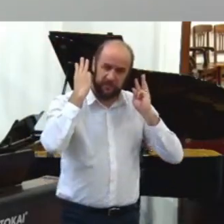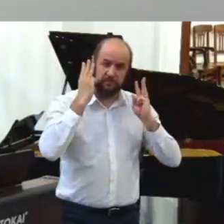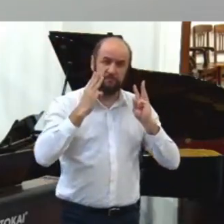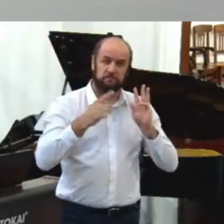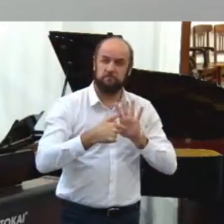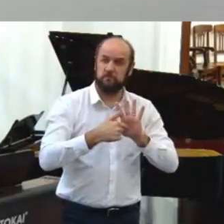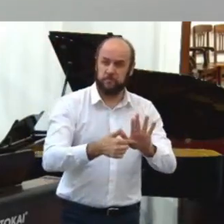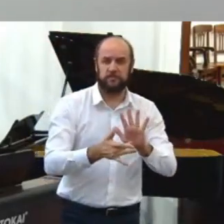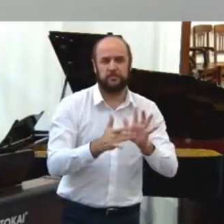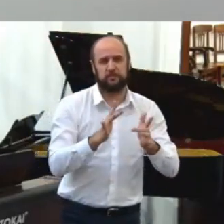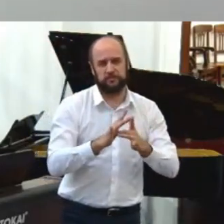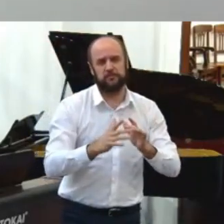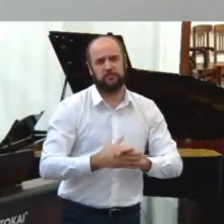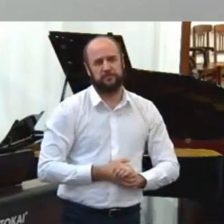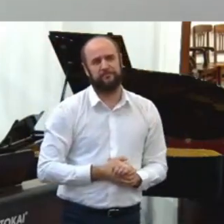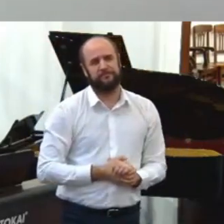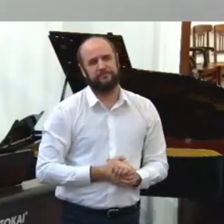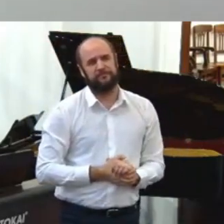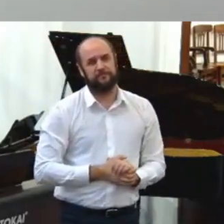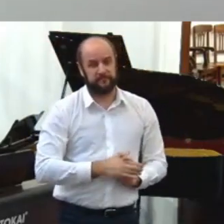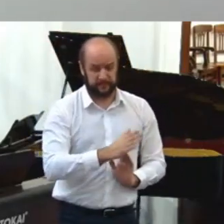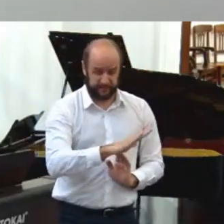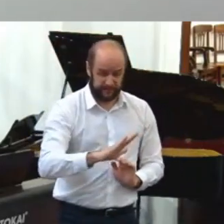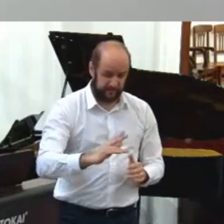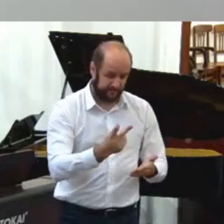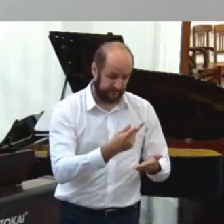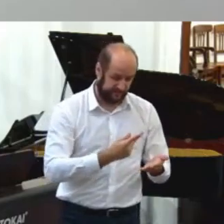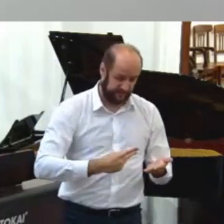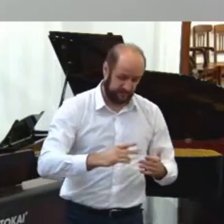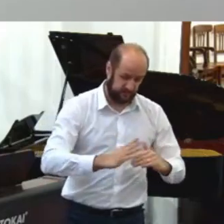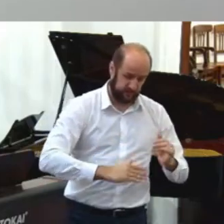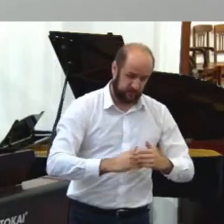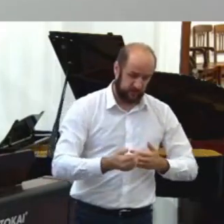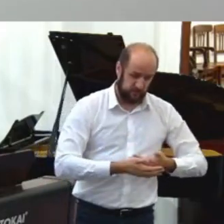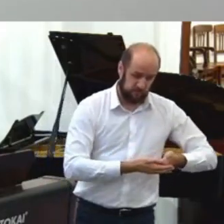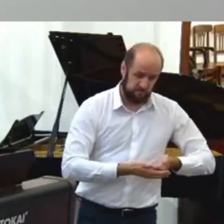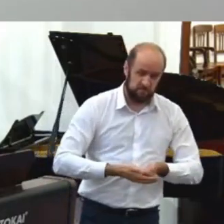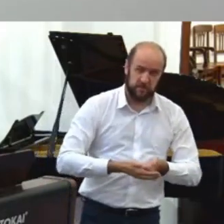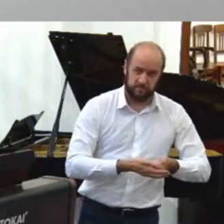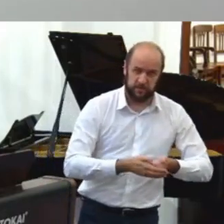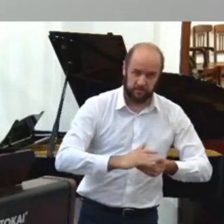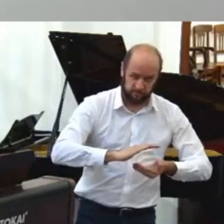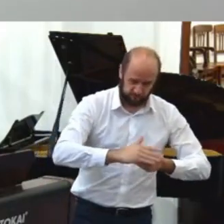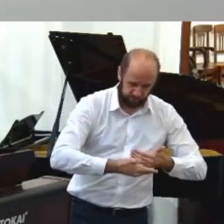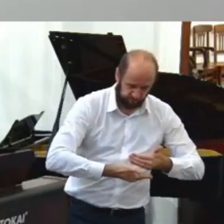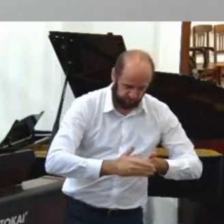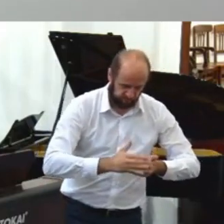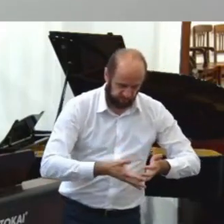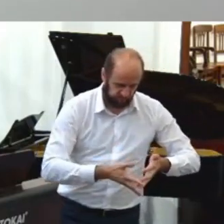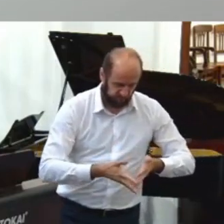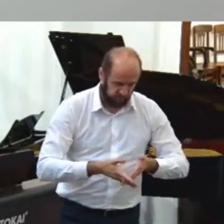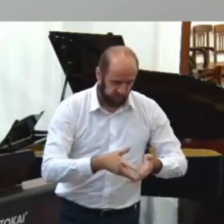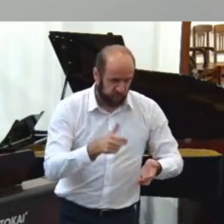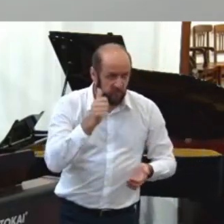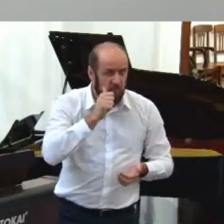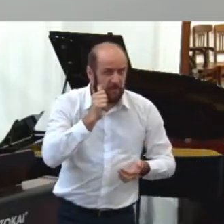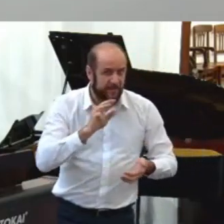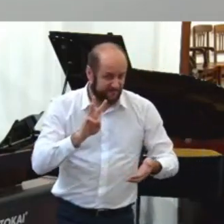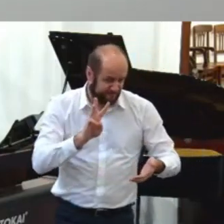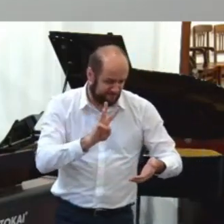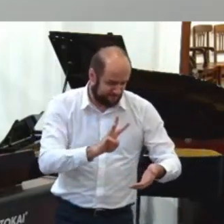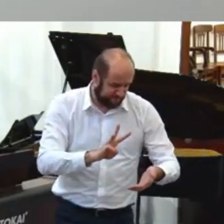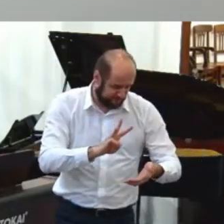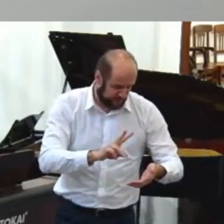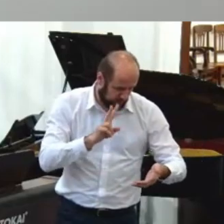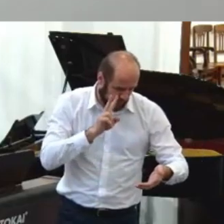para Cristo. Por isso, quando as crianças desenham lá um bebê num cesto, 3 mulheres